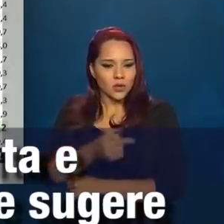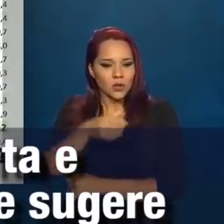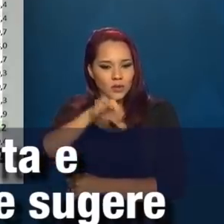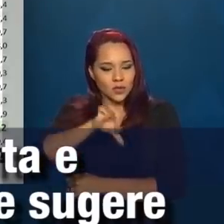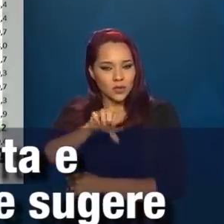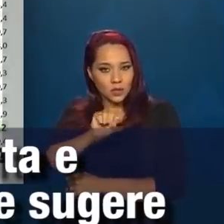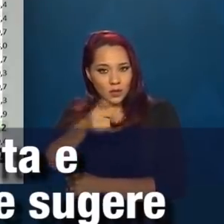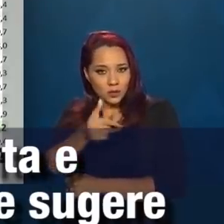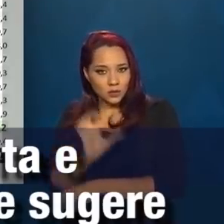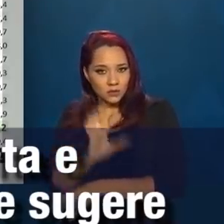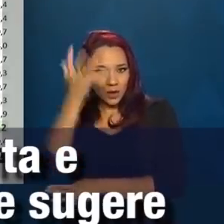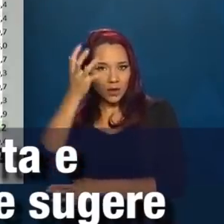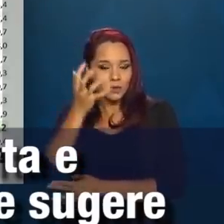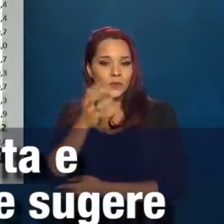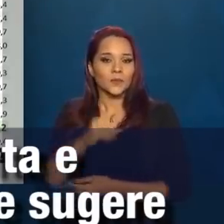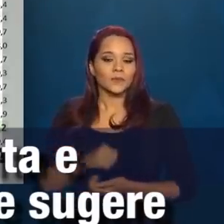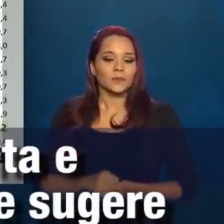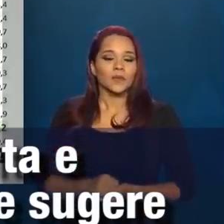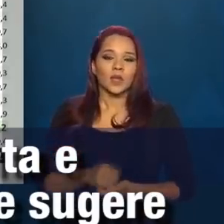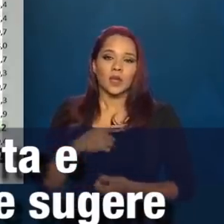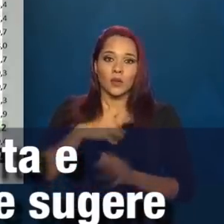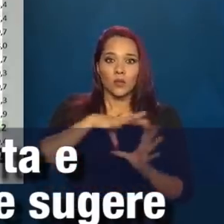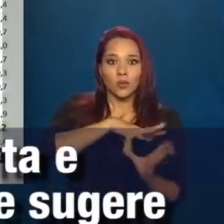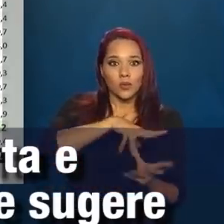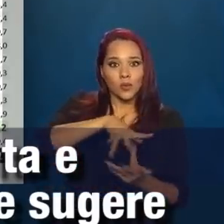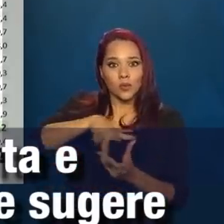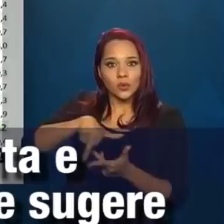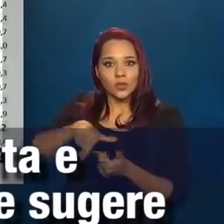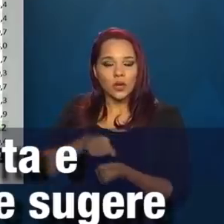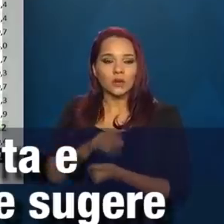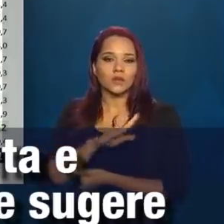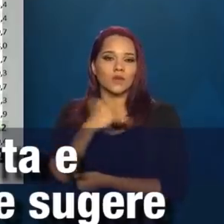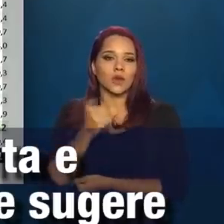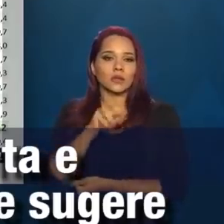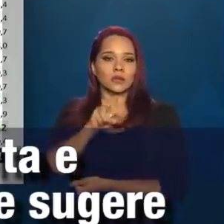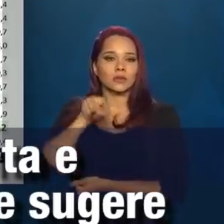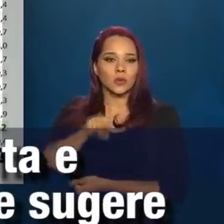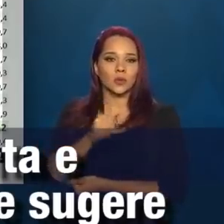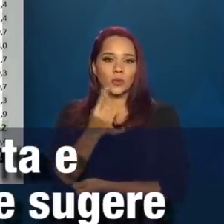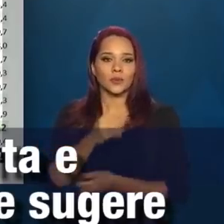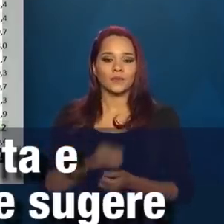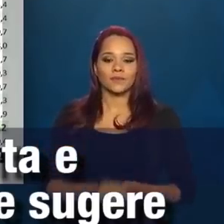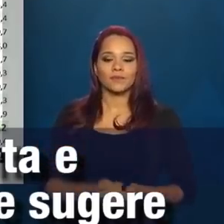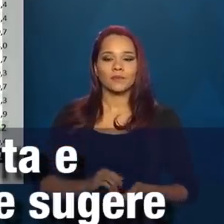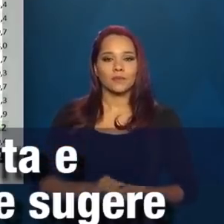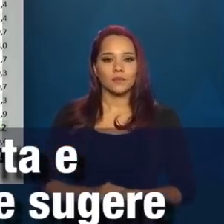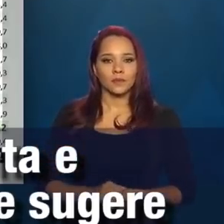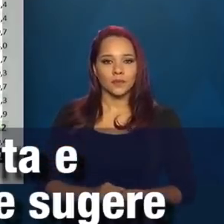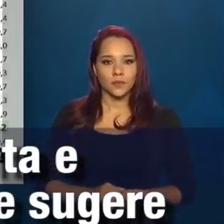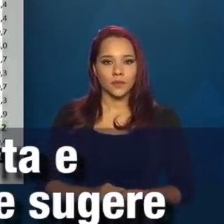1.252.982 casos e uma taxa global de letalidade de 5,1. Pode passar o próximo.